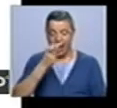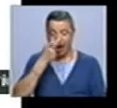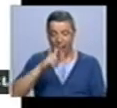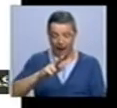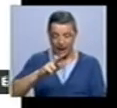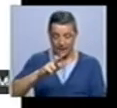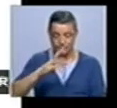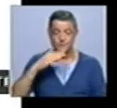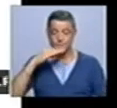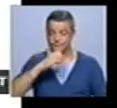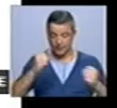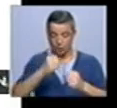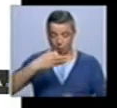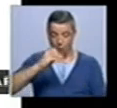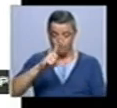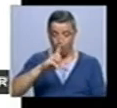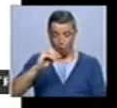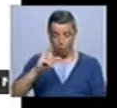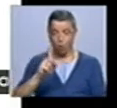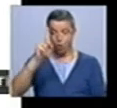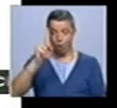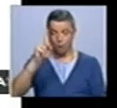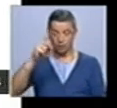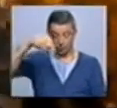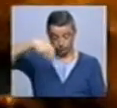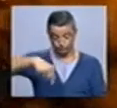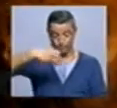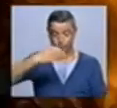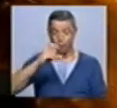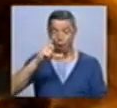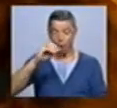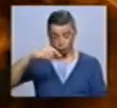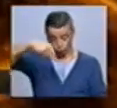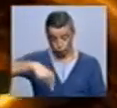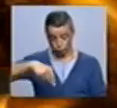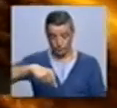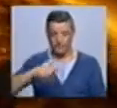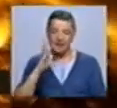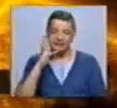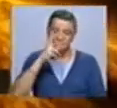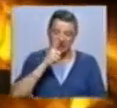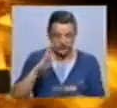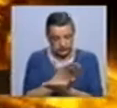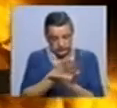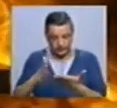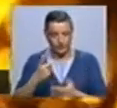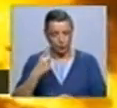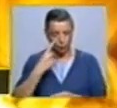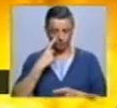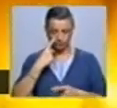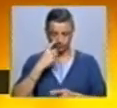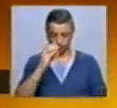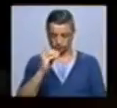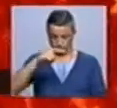Polo Sul, do clima mais quente das zonas subtropicais. Portanto, nós conhecemos esse tipo de